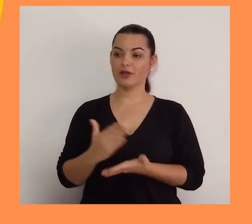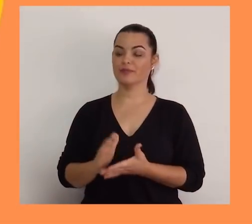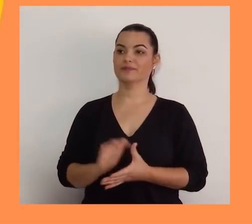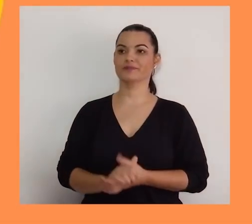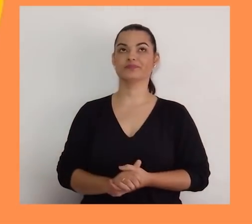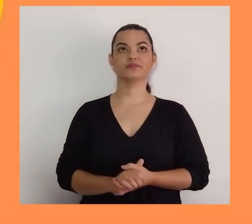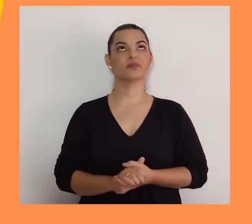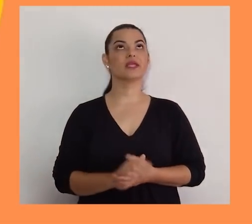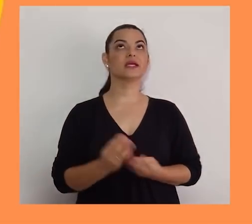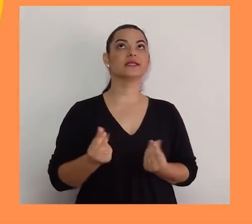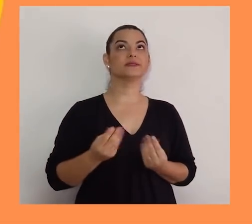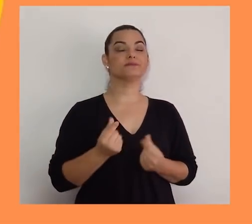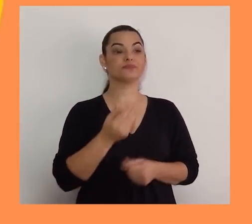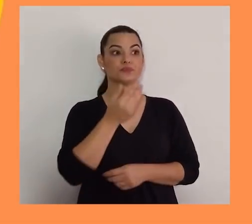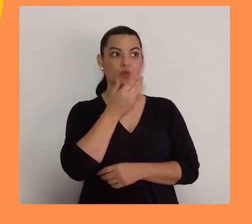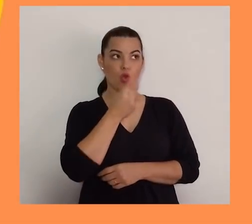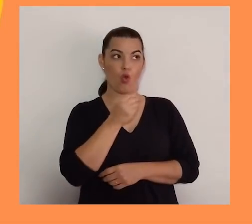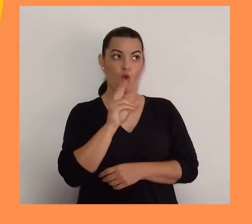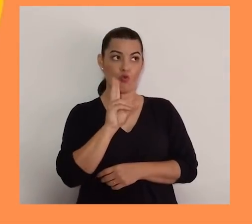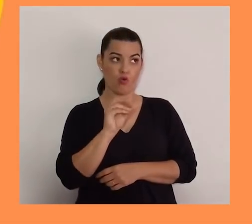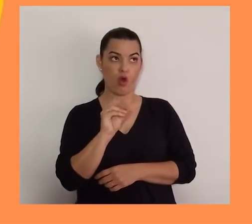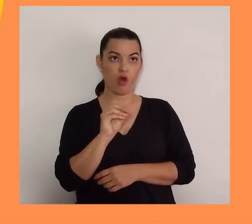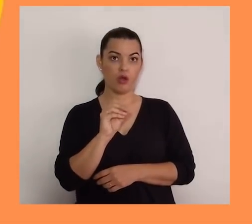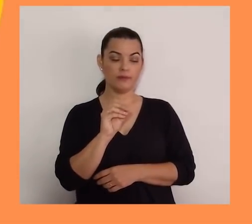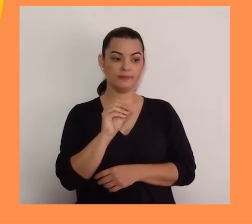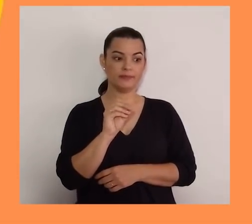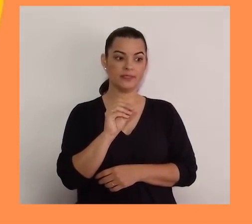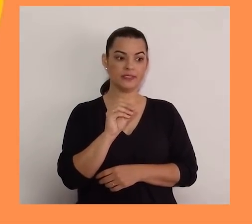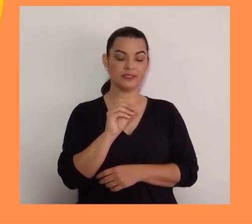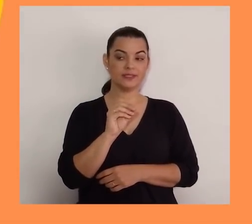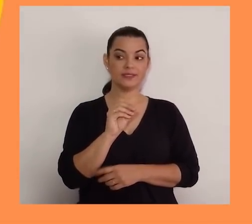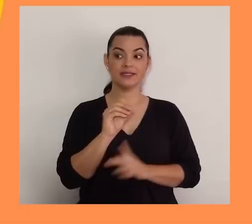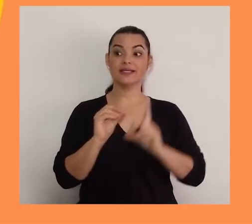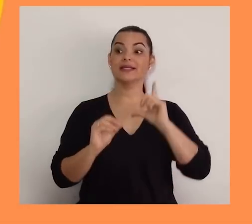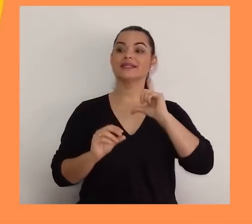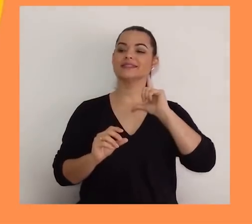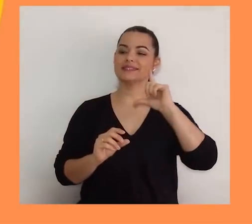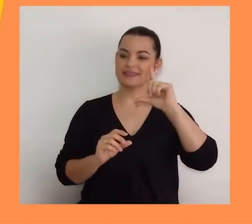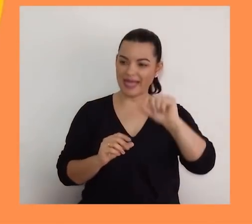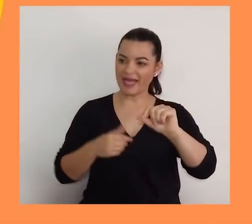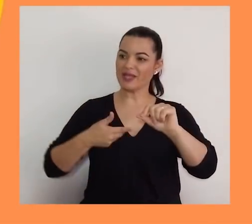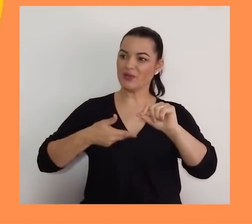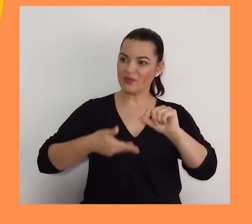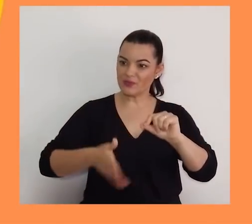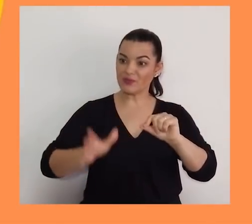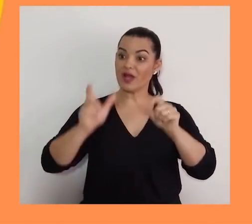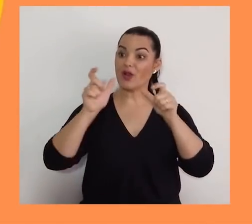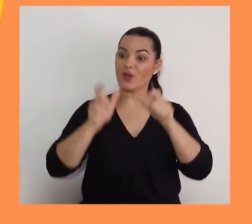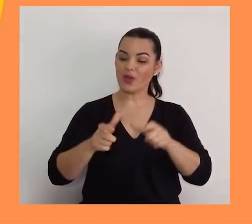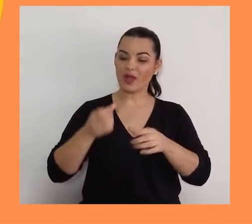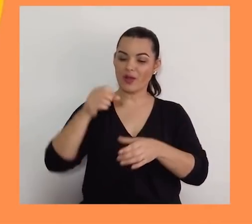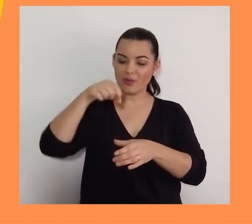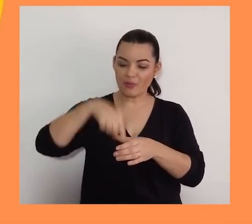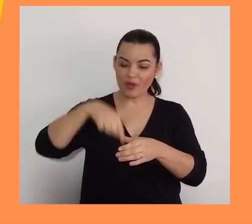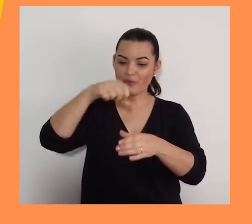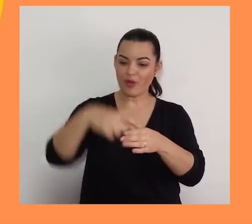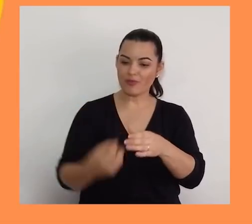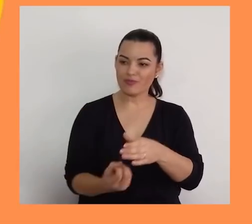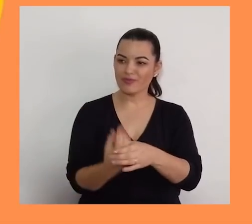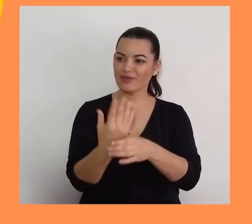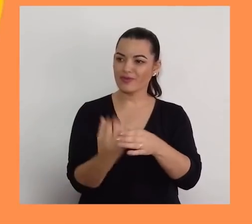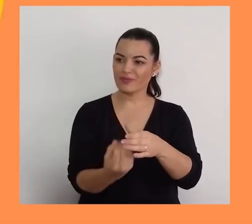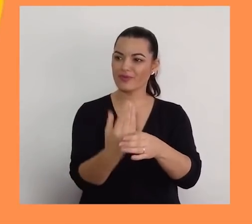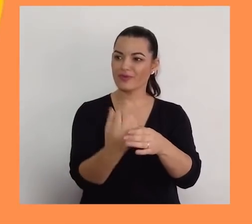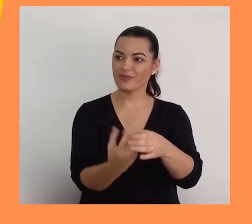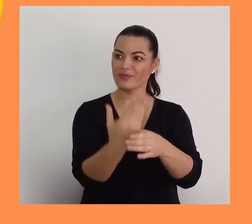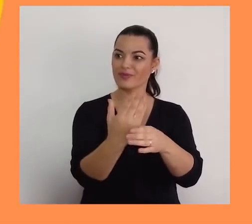Não. Olha aqui, um nabo parece uma cenoura, só que ela é branquinha. A história da Tatiana era com